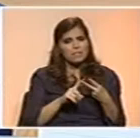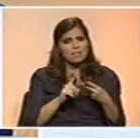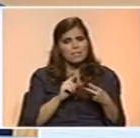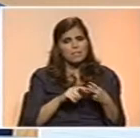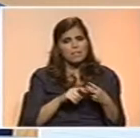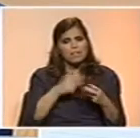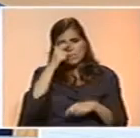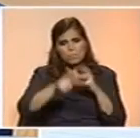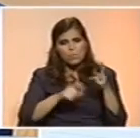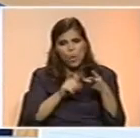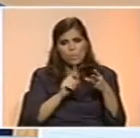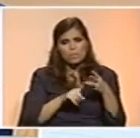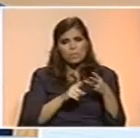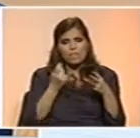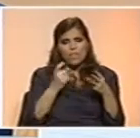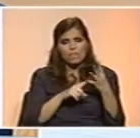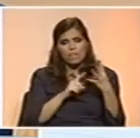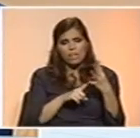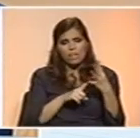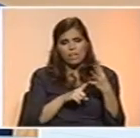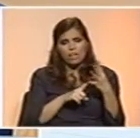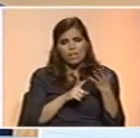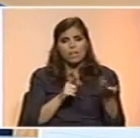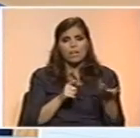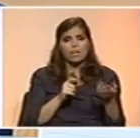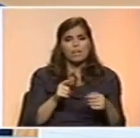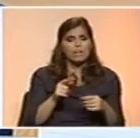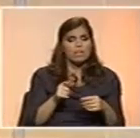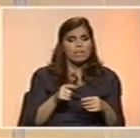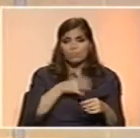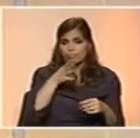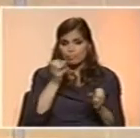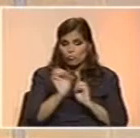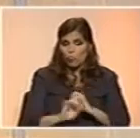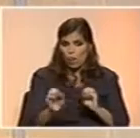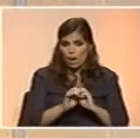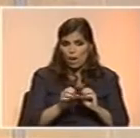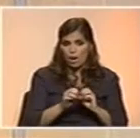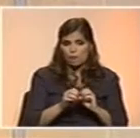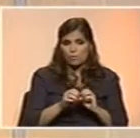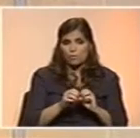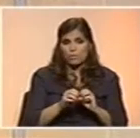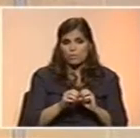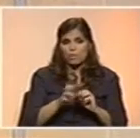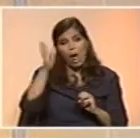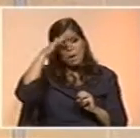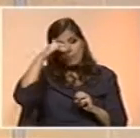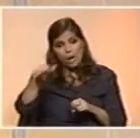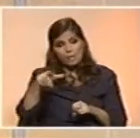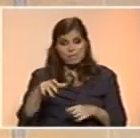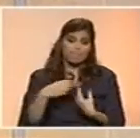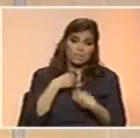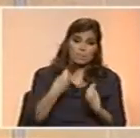da população, da alimentar alimentar. A população, e há uma quarta? O quarto, que também não referimos, é a questão também dos animais e do bem-estar animal.